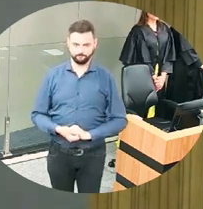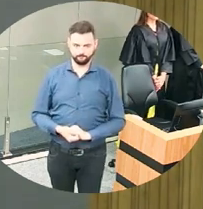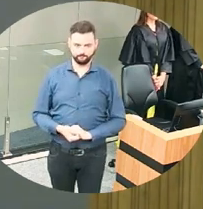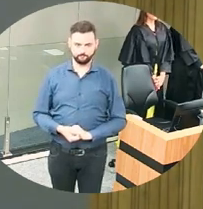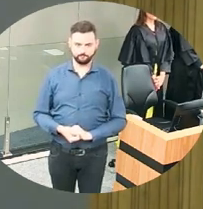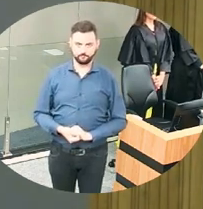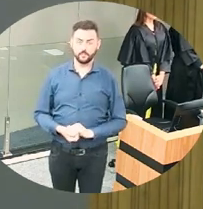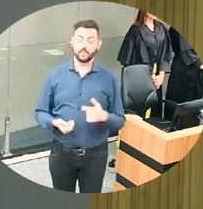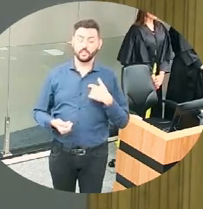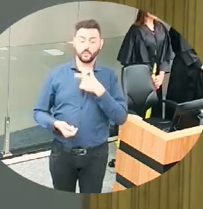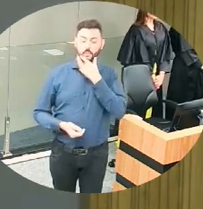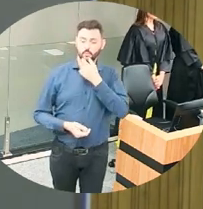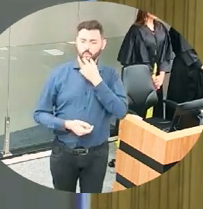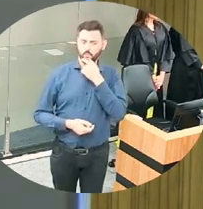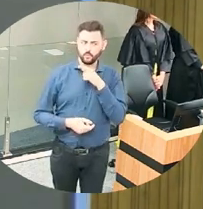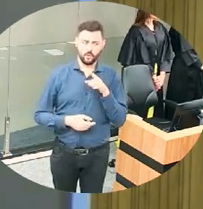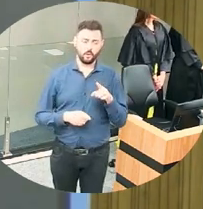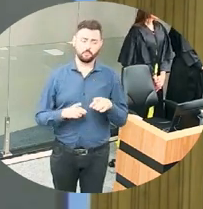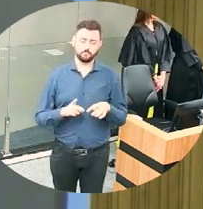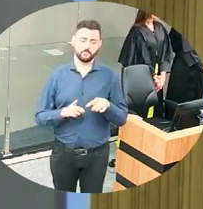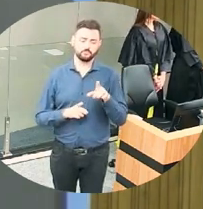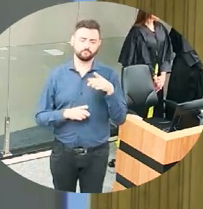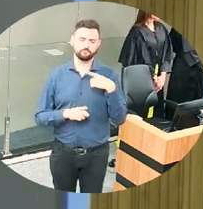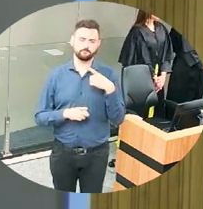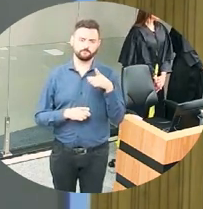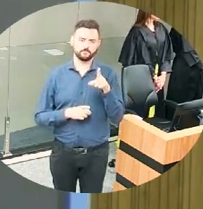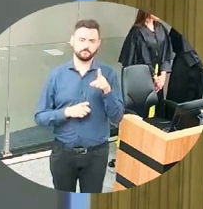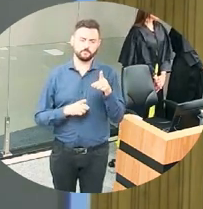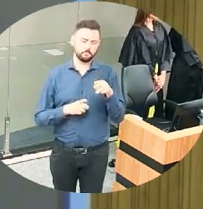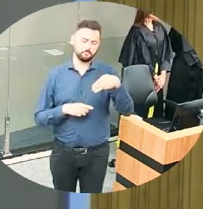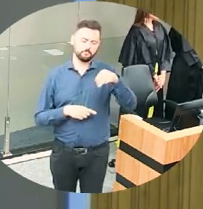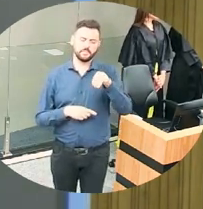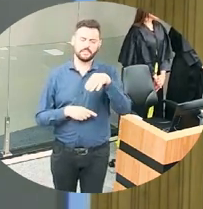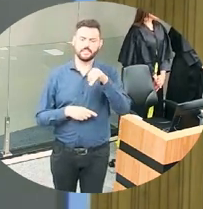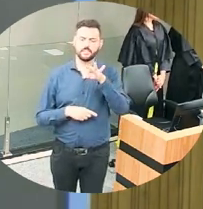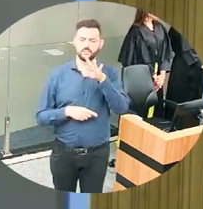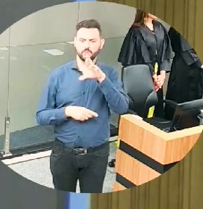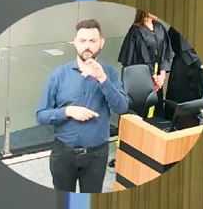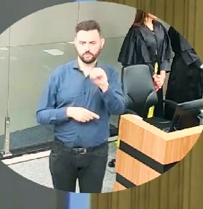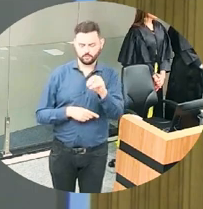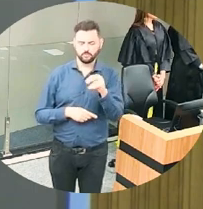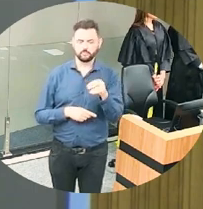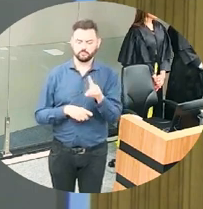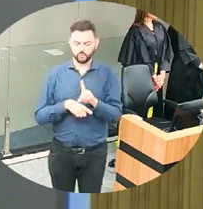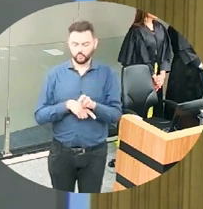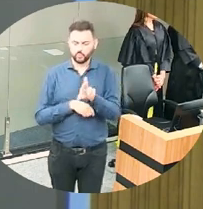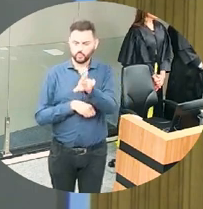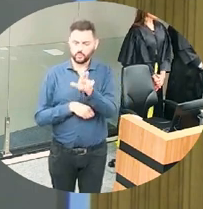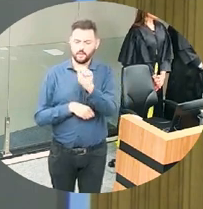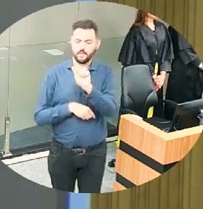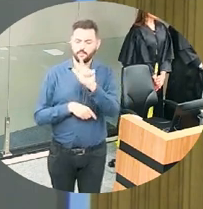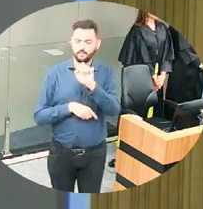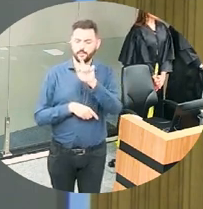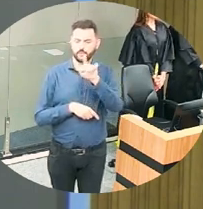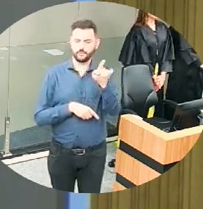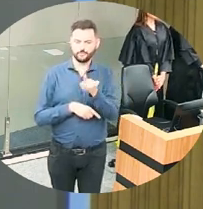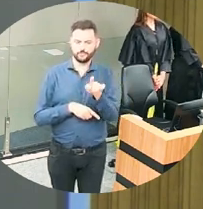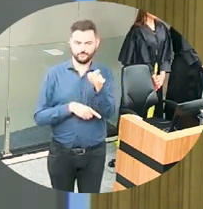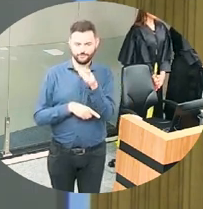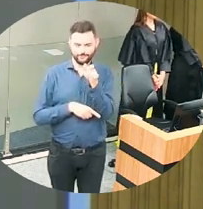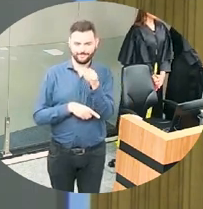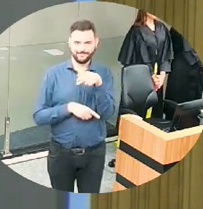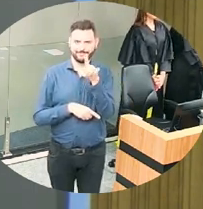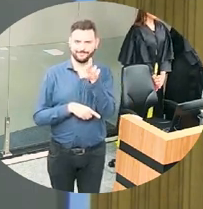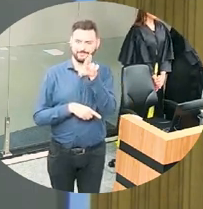mesa senhor ministro do Tribunal Superior do Trabalho Dr Alexandre Luiz Ramos neste ato